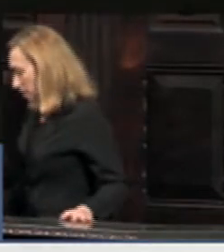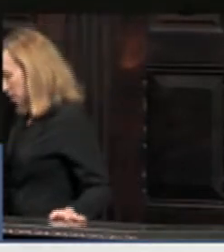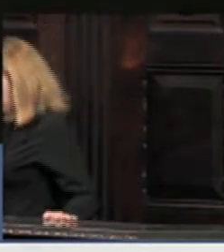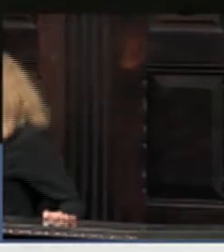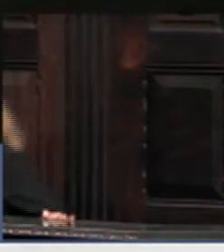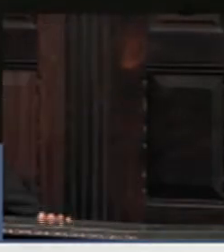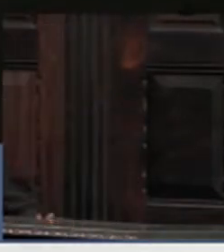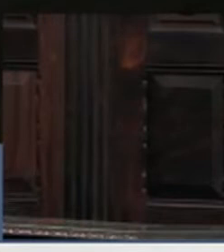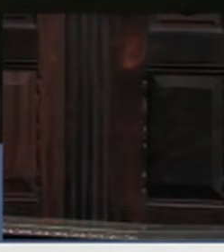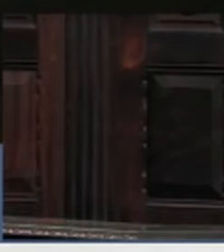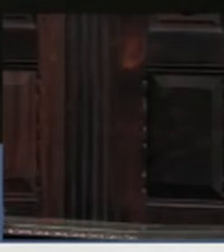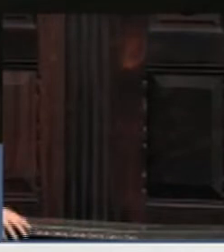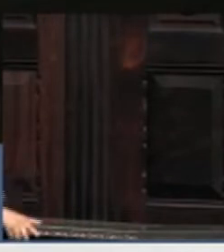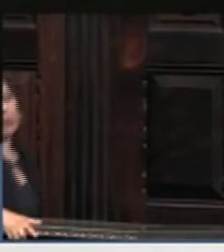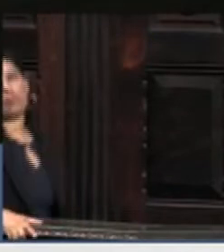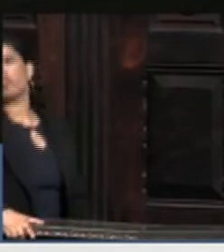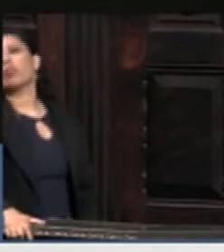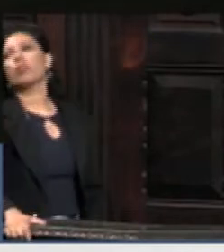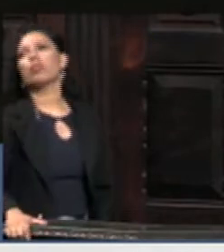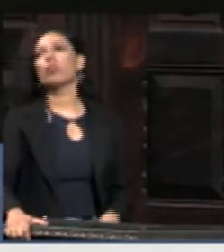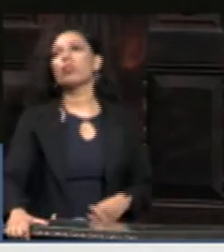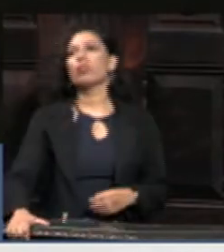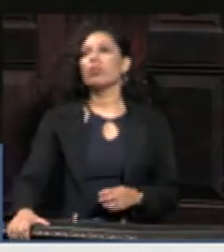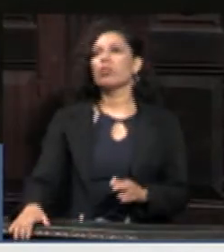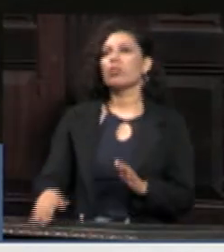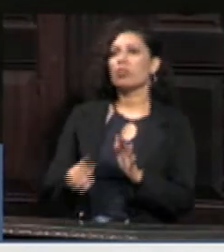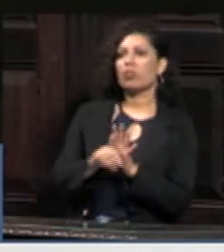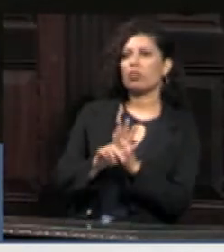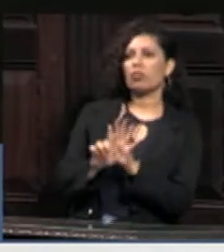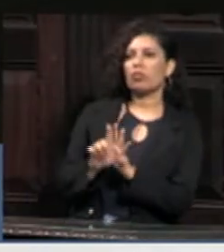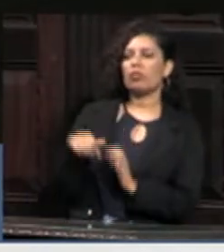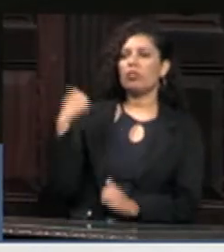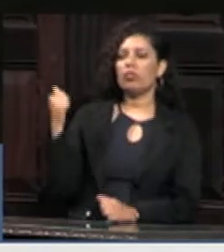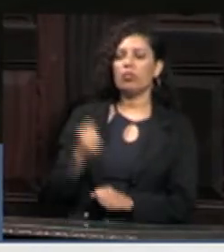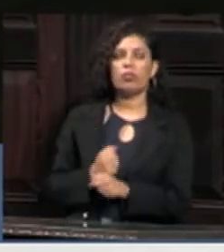Senhor presidente, PL 4107 de 18,